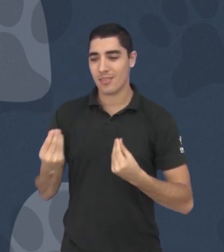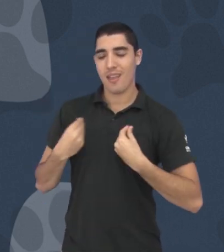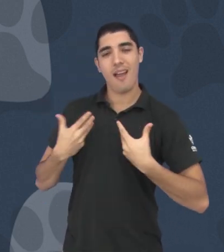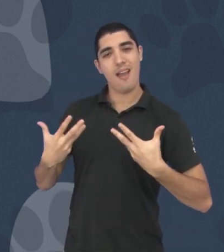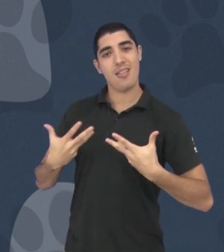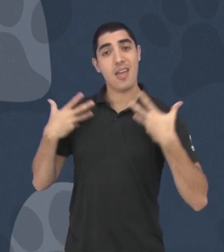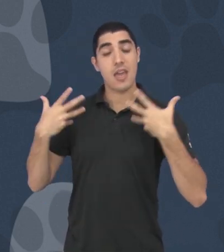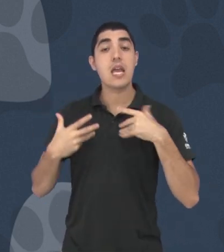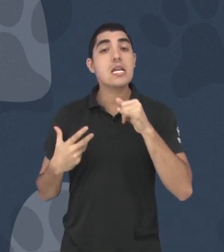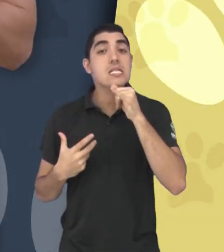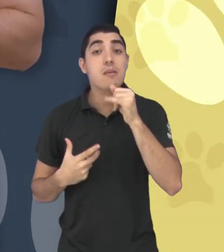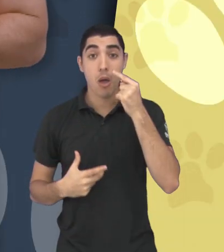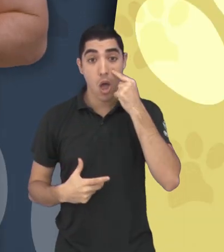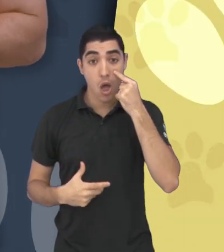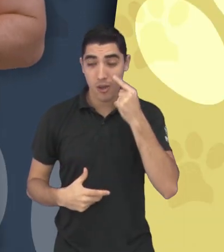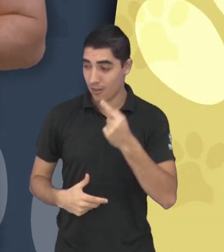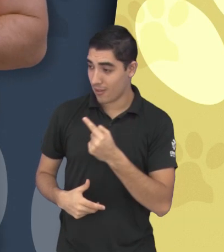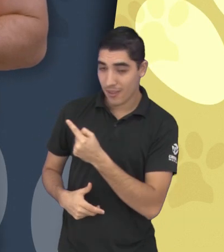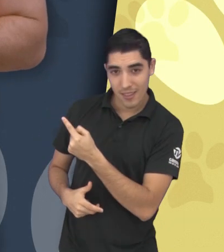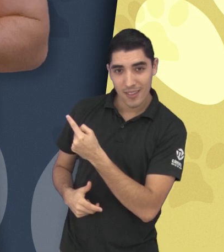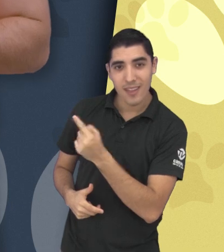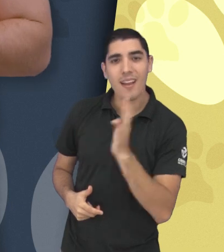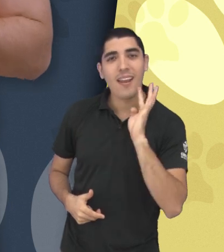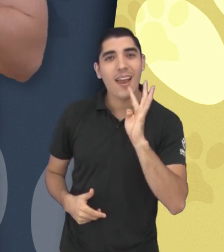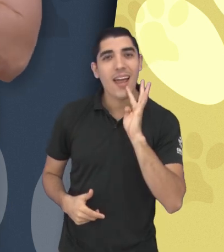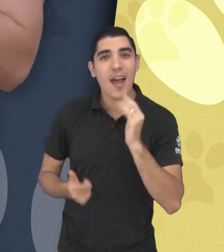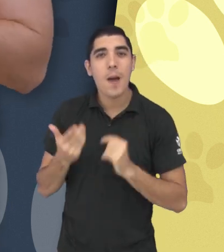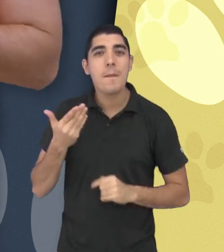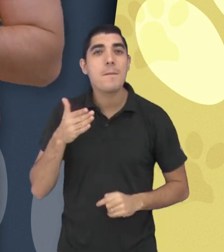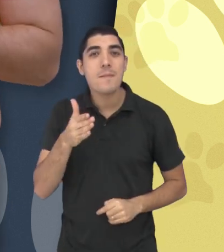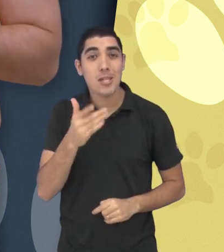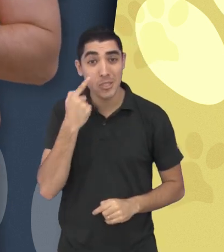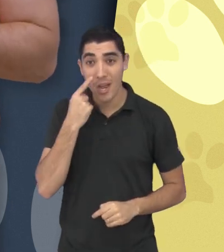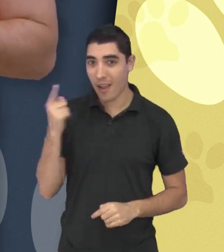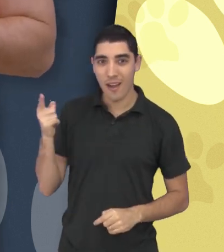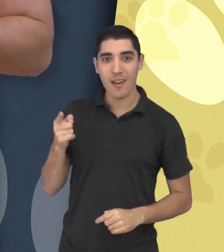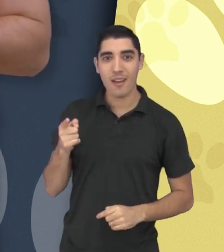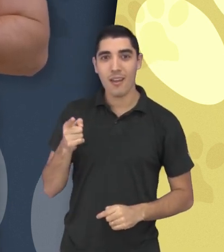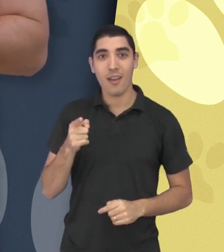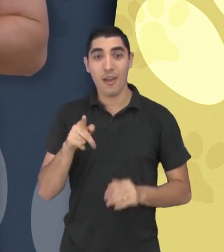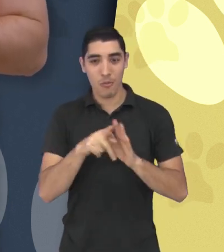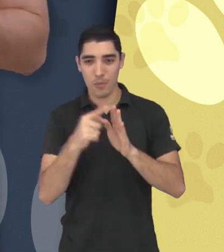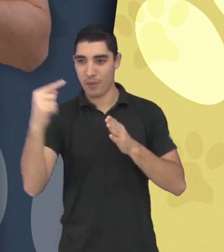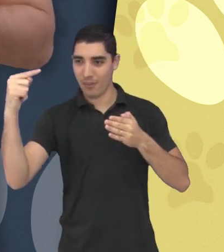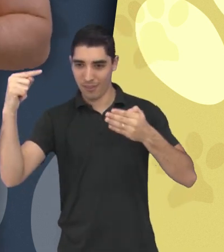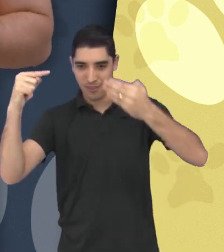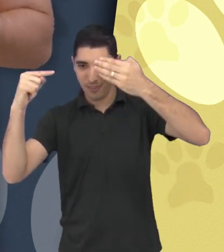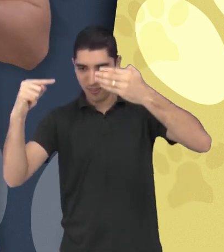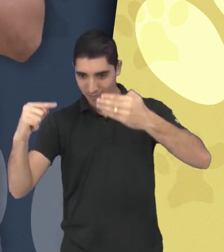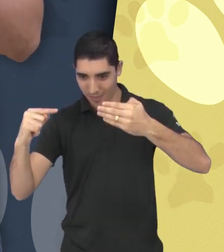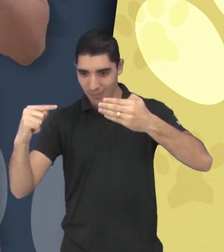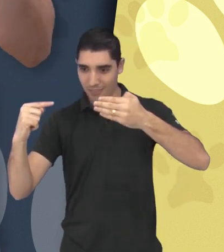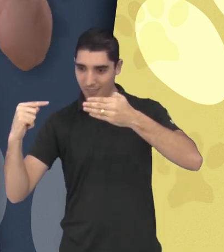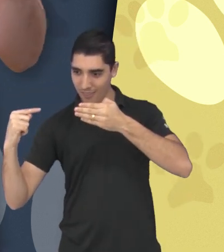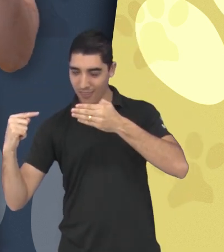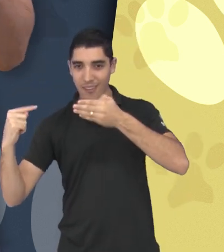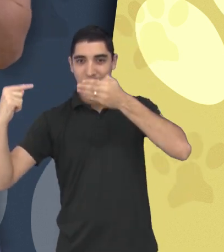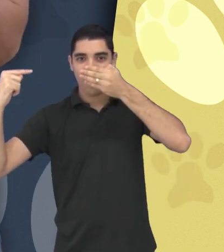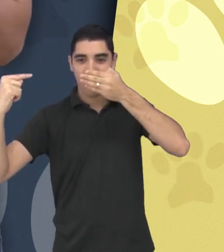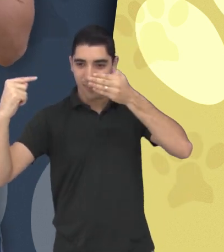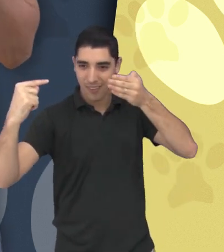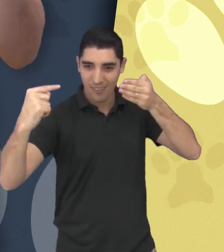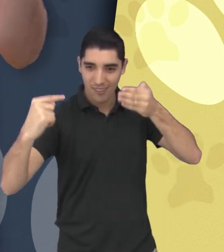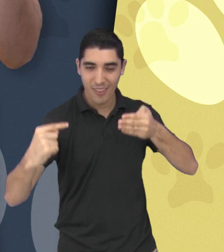para uma casa. Por exemplo, olha só aqui, ó, que divertido este peixinho seguindo o dedo de uma pessoa de um lado